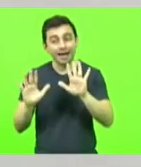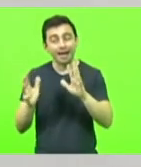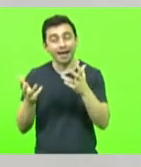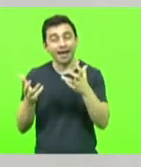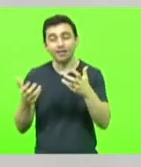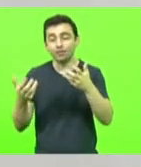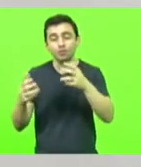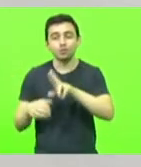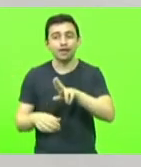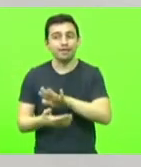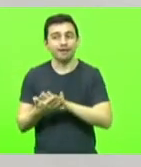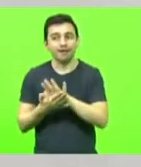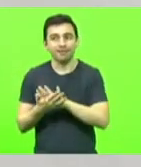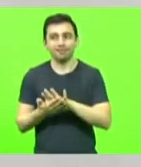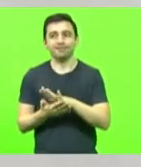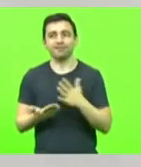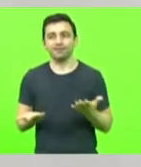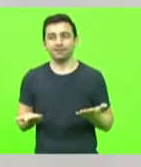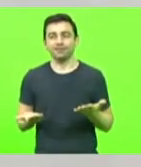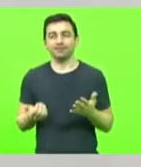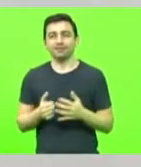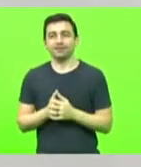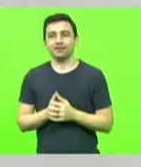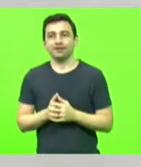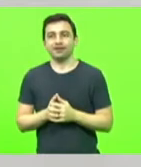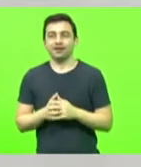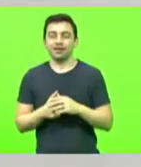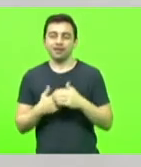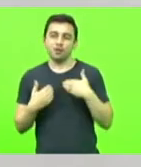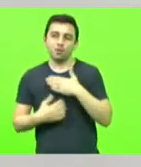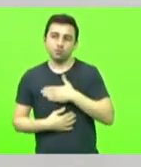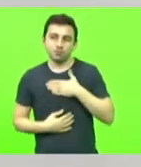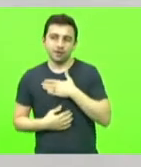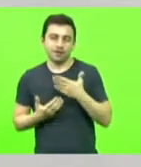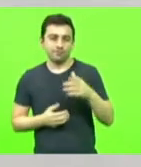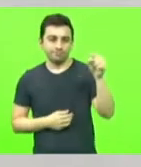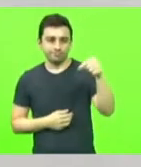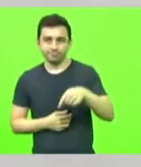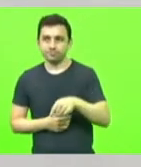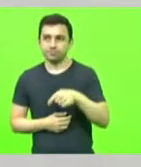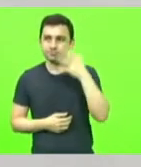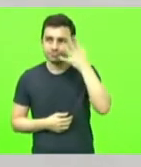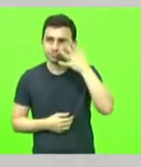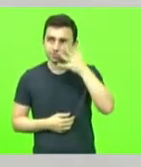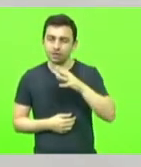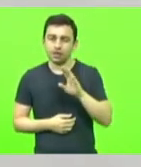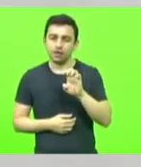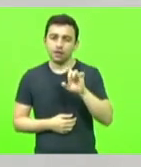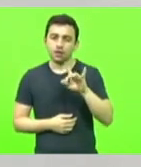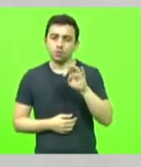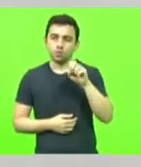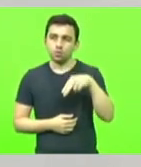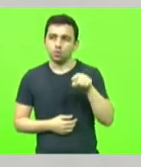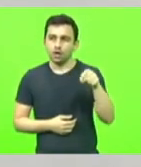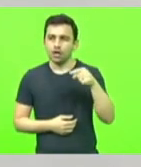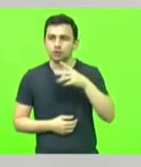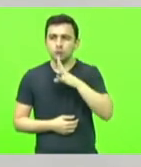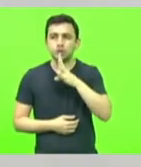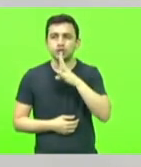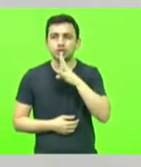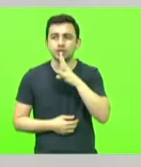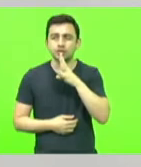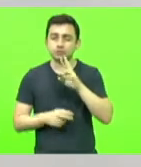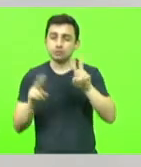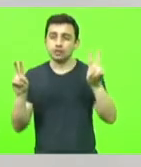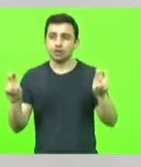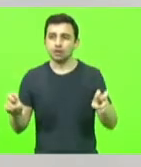nela. Então, eu gostaria que o Elton viesse aqui, fizesse uma fala mais técnica, até porque ele conhece mais o assunto, mas deixar o